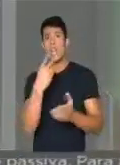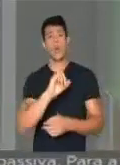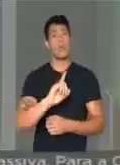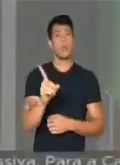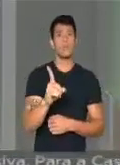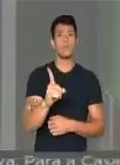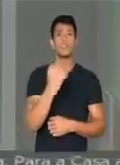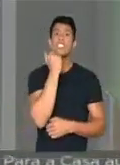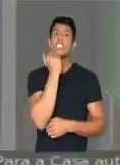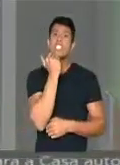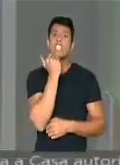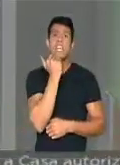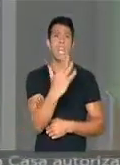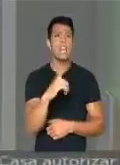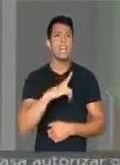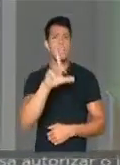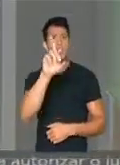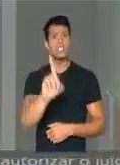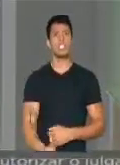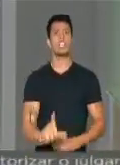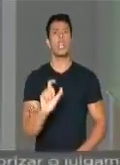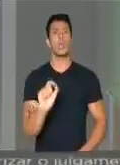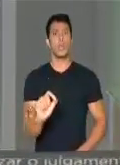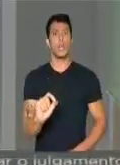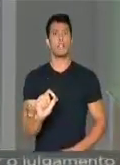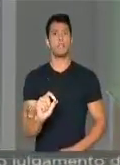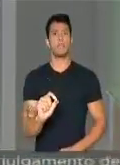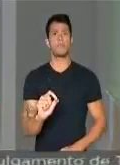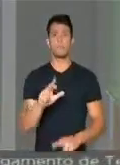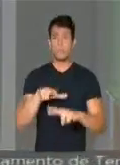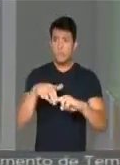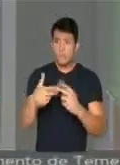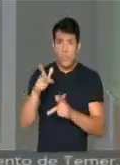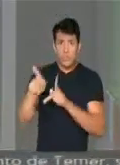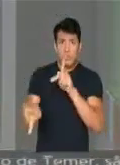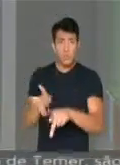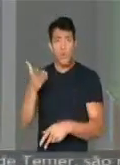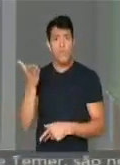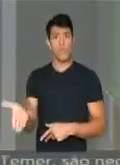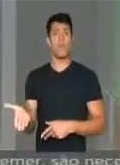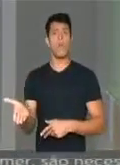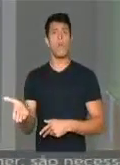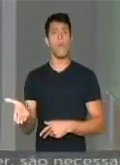Ninguém tem o direito de, em nome do povo,